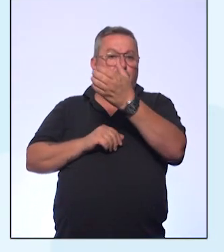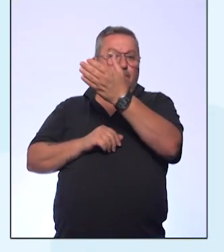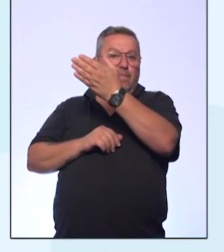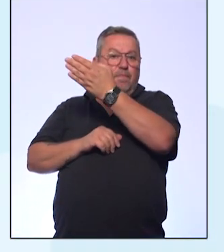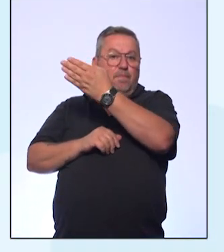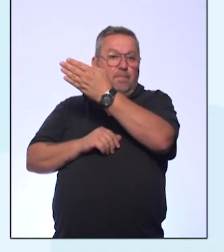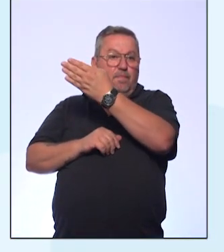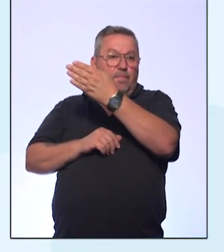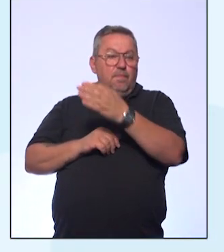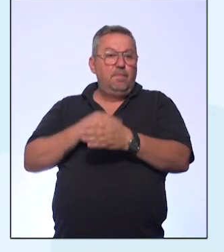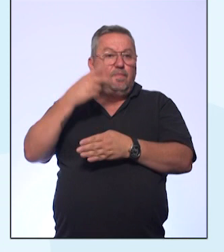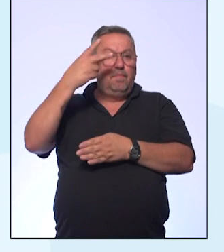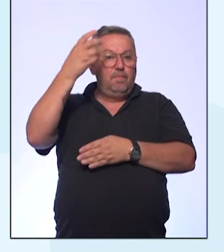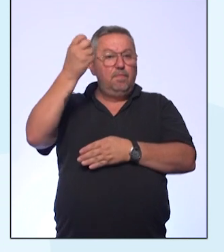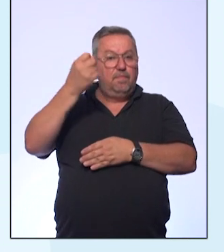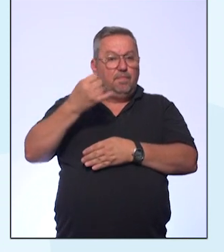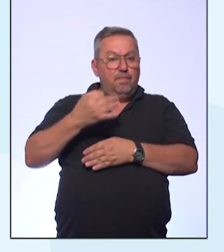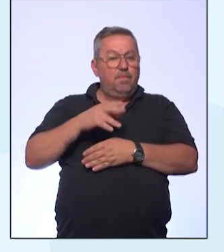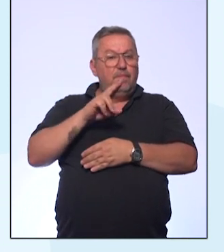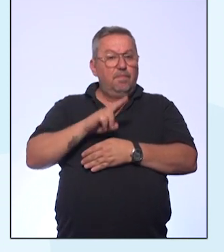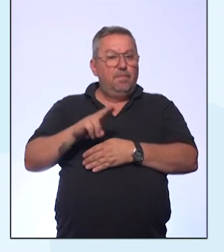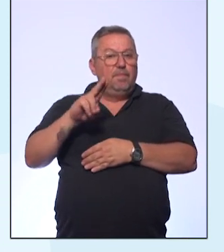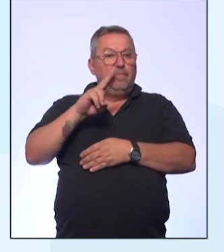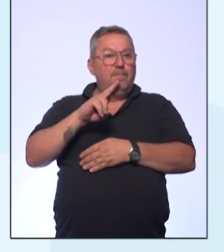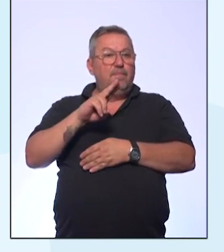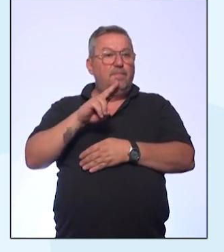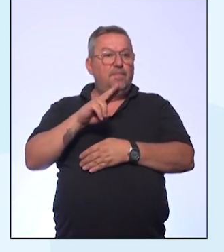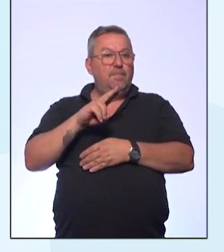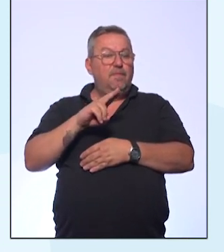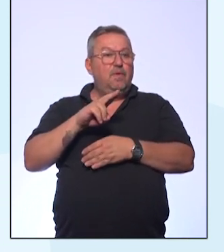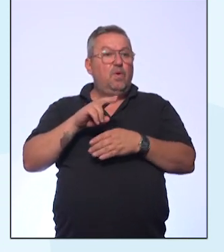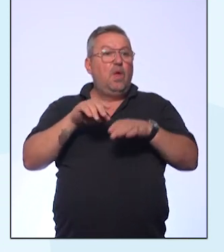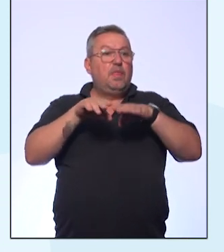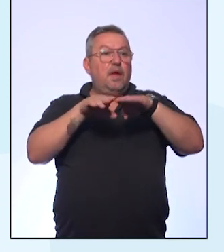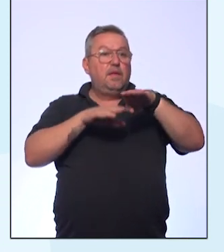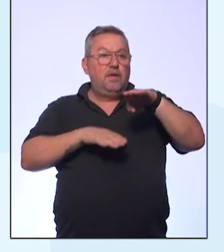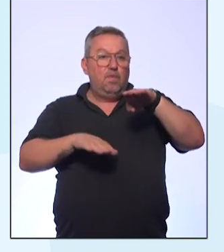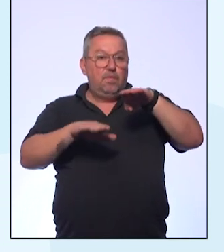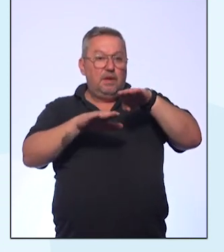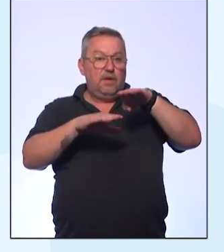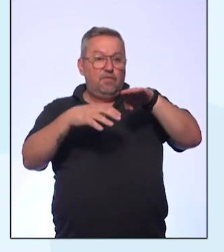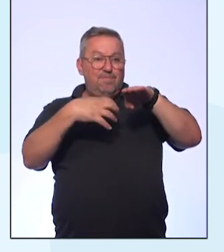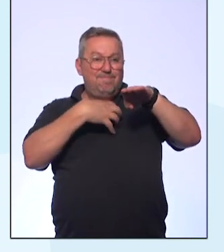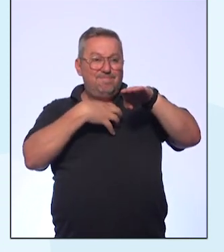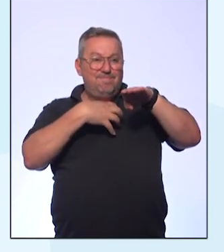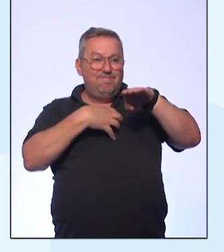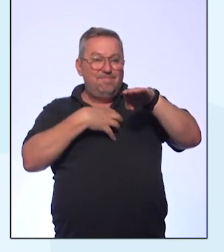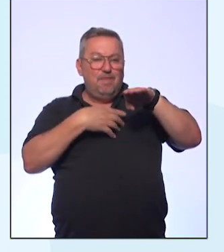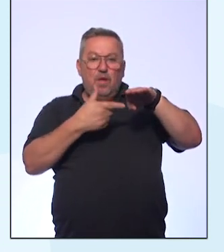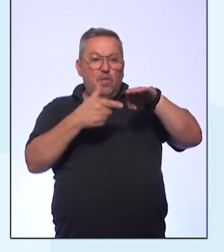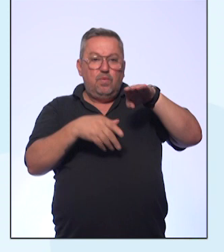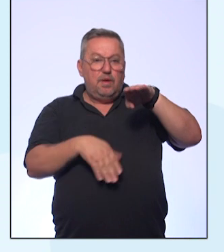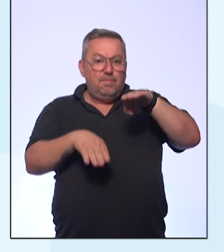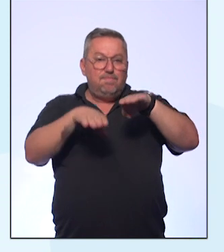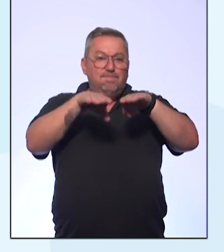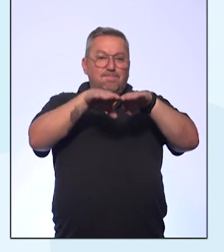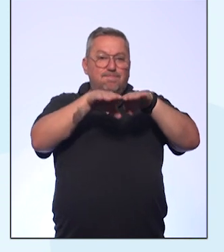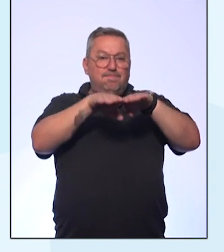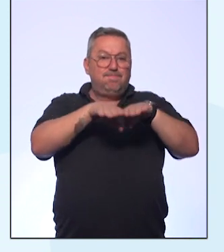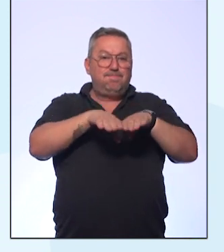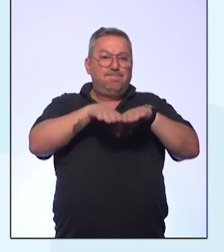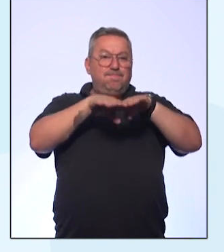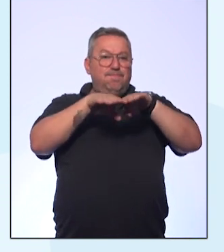essas duas definições, né, que podem ser utilizadas. Então, a desigualdade é uma condição que indica a ausência de